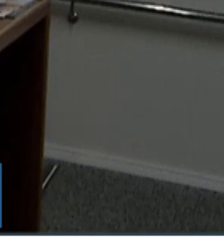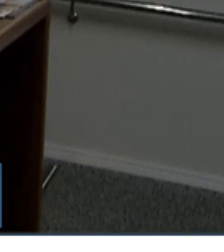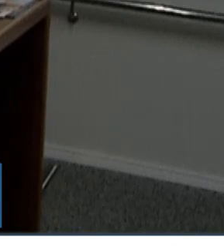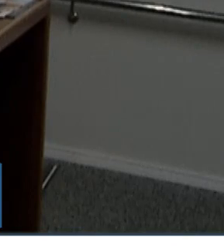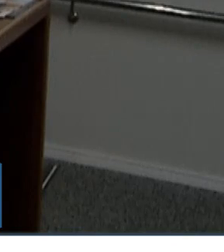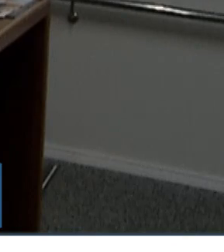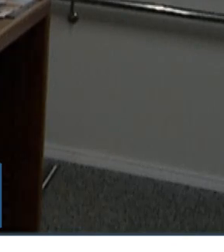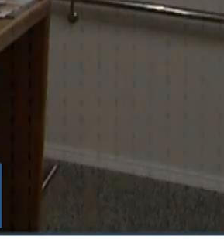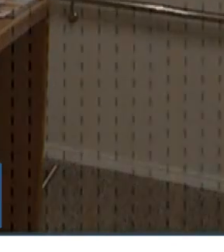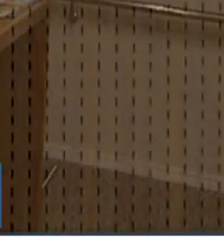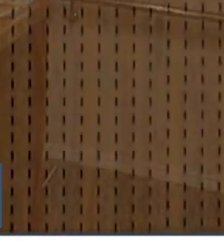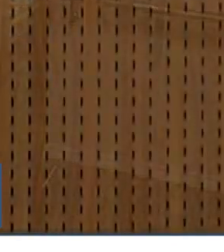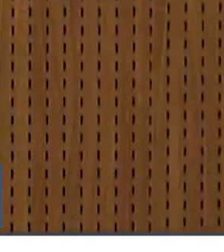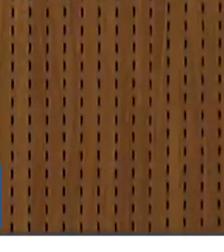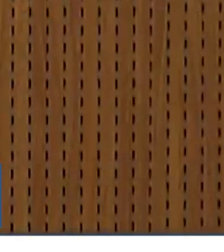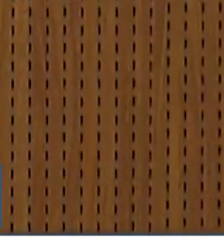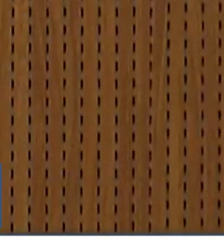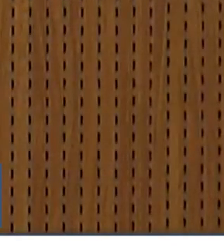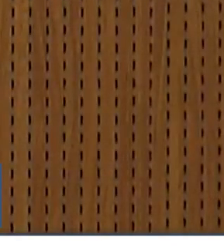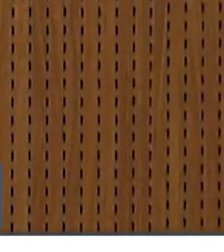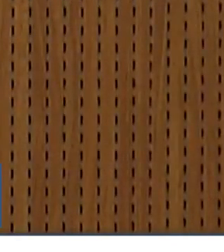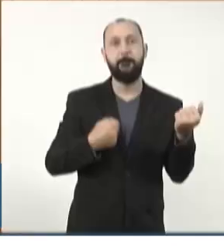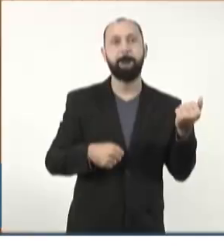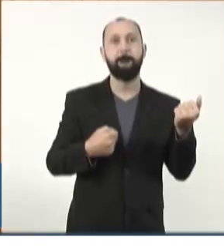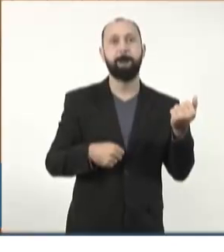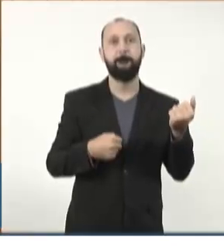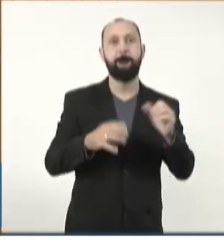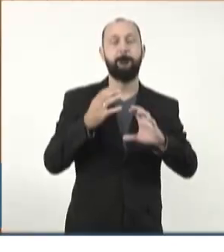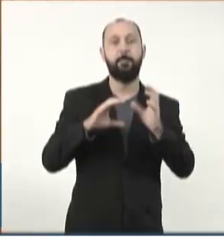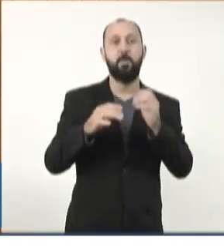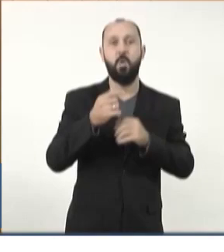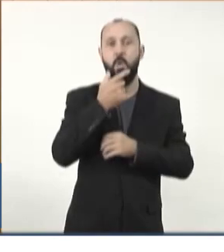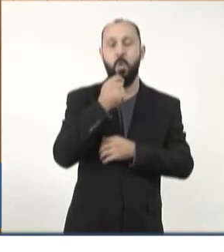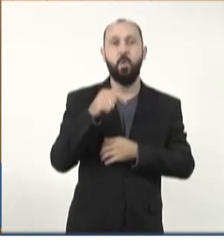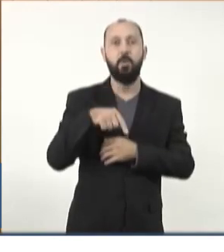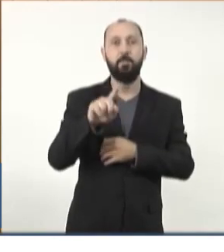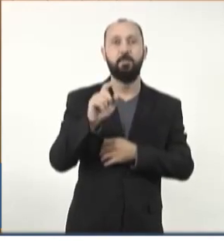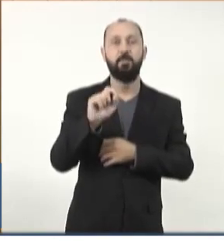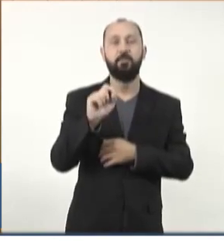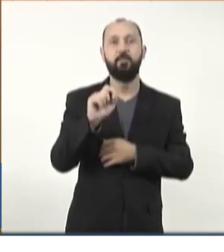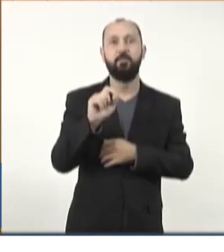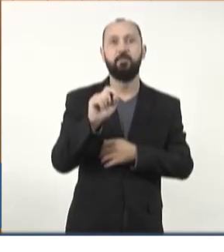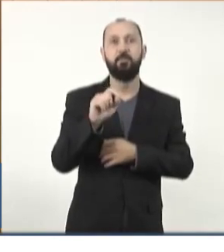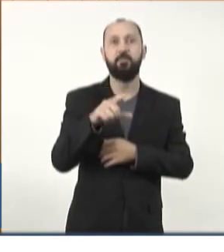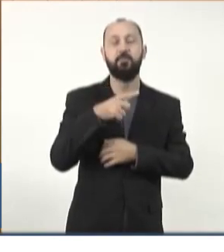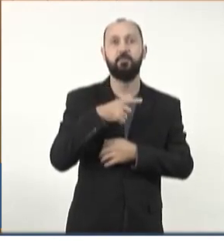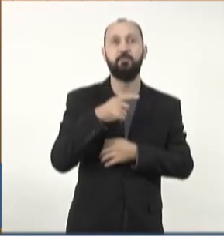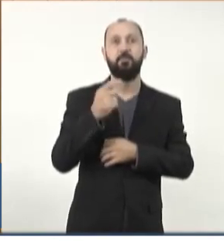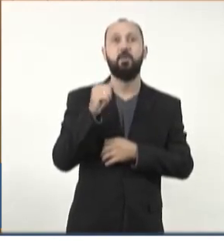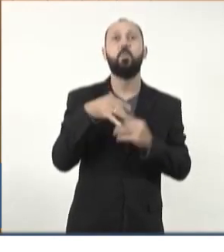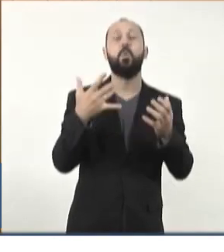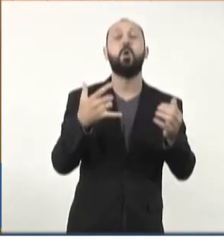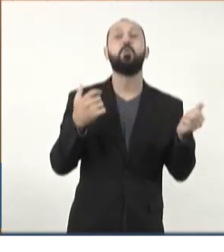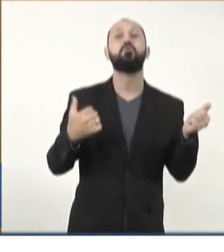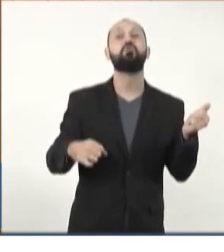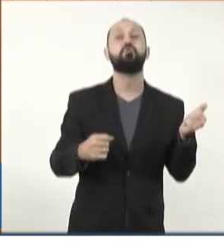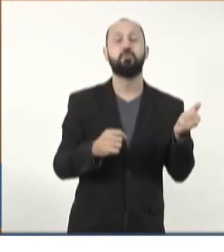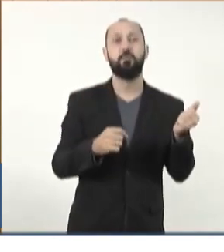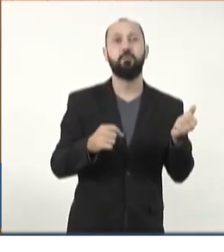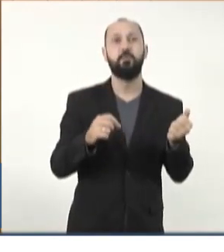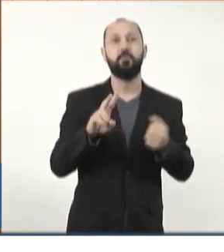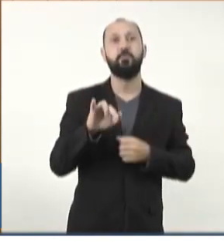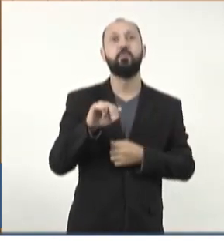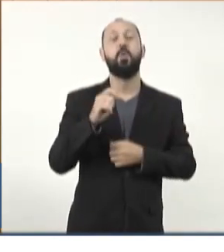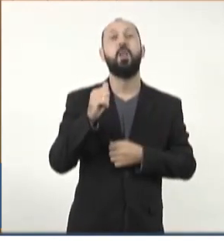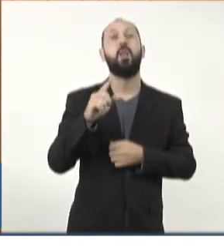de filhos. Eles vão querer aprender música. O menino vai ganhar que instrumento? O